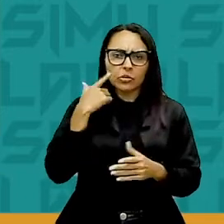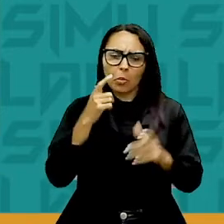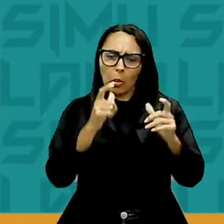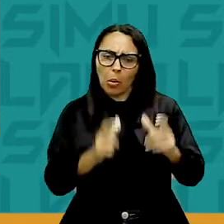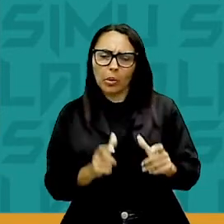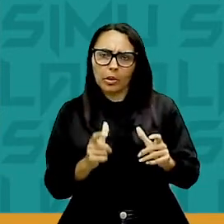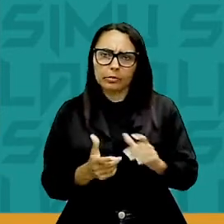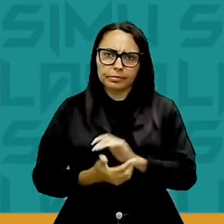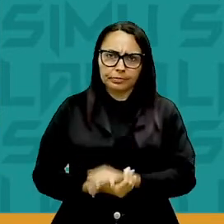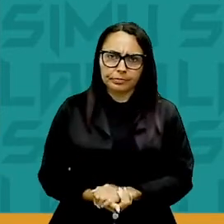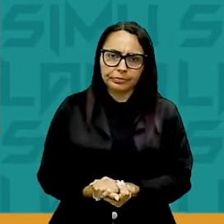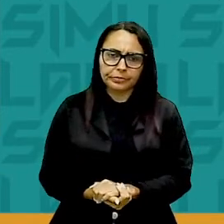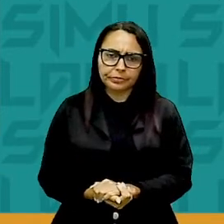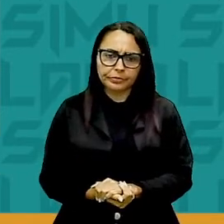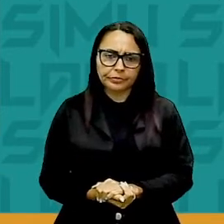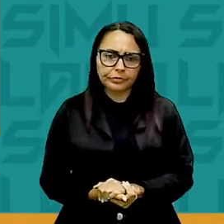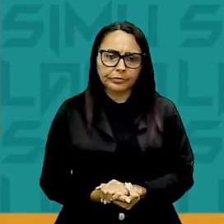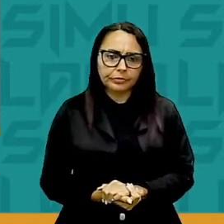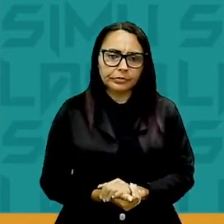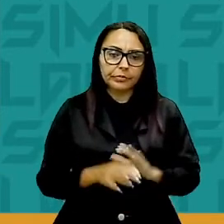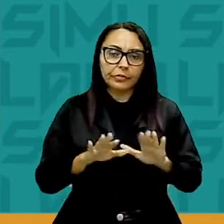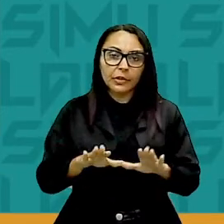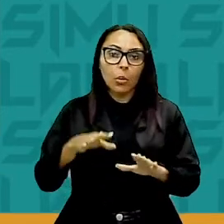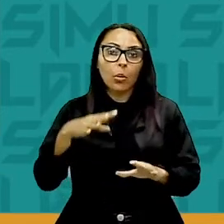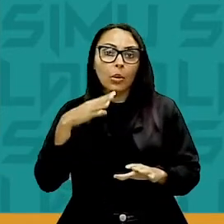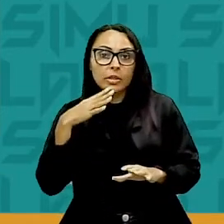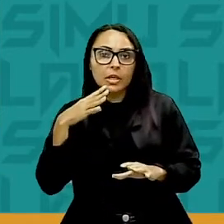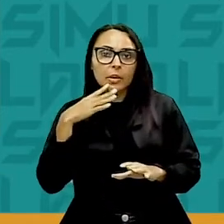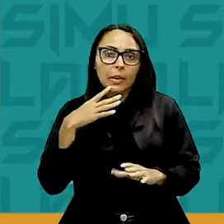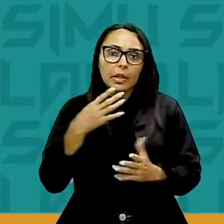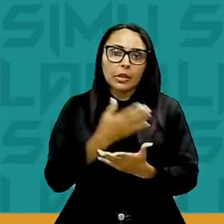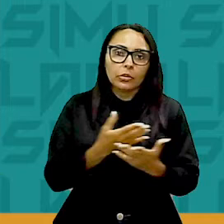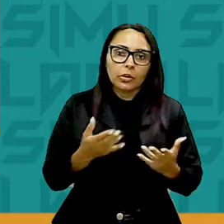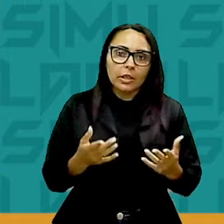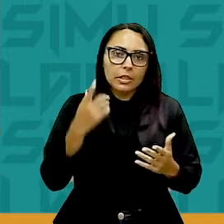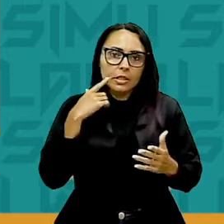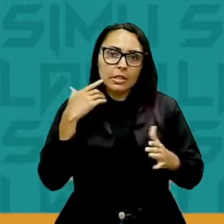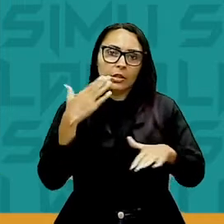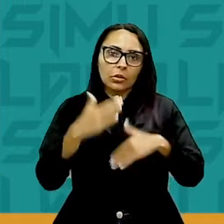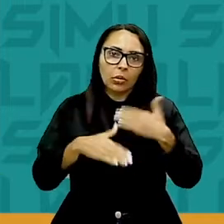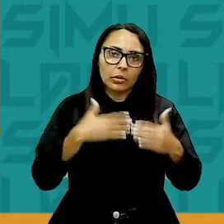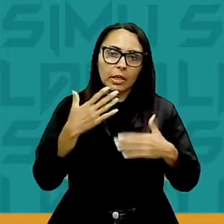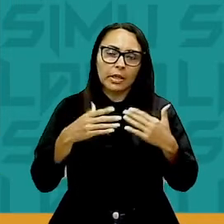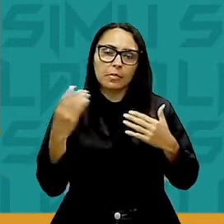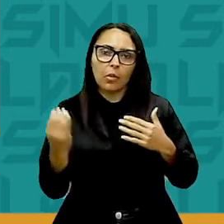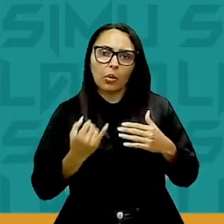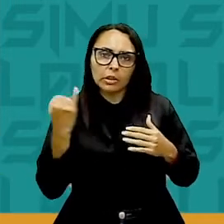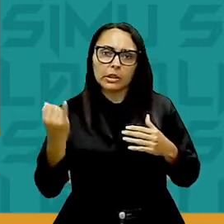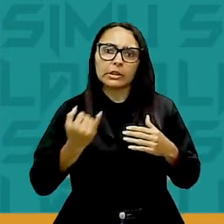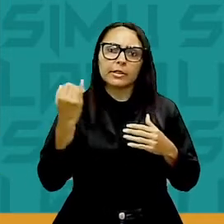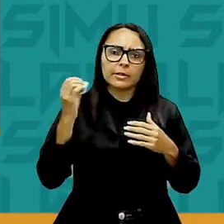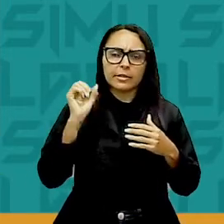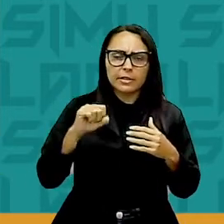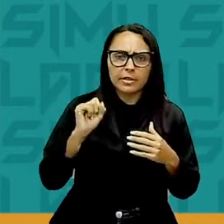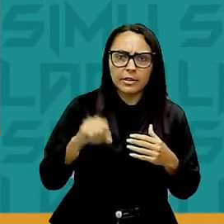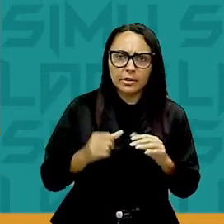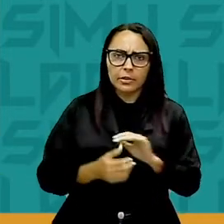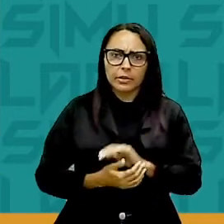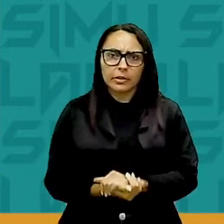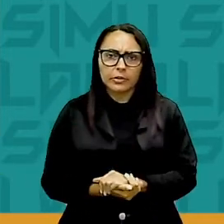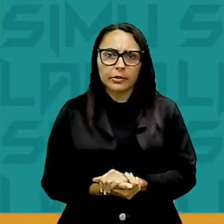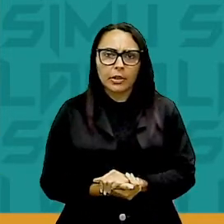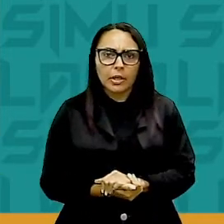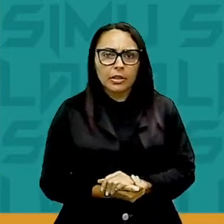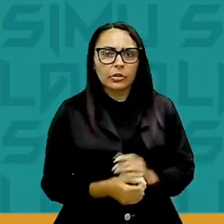local. Então, o conhecimento empírico, ele se torna essencial. Ele se